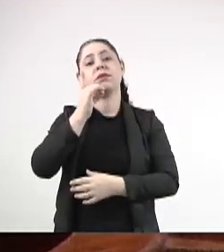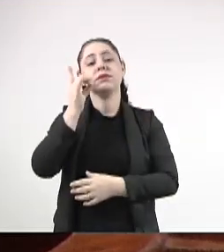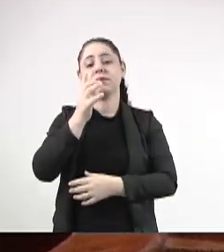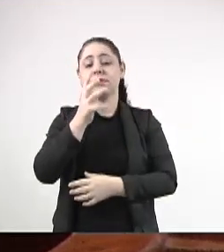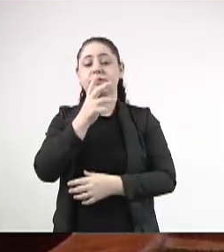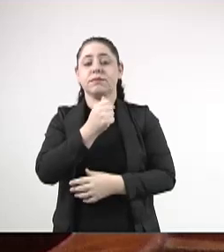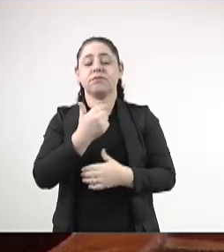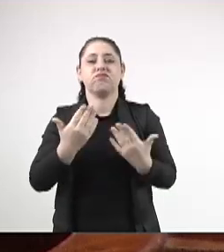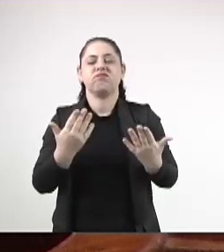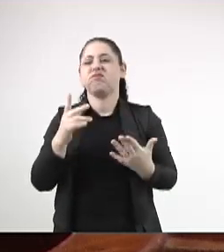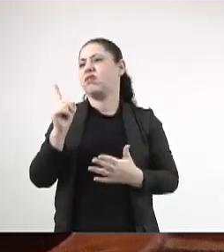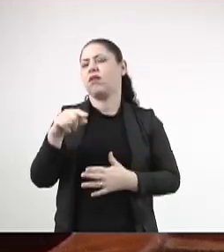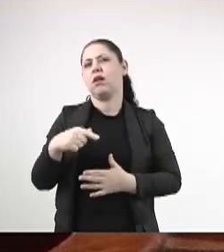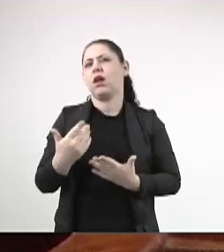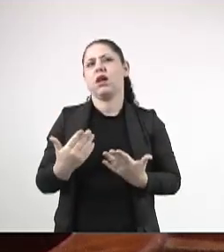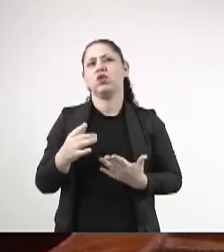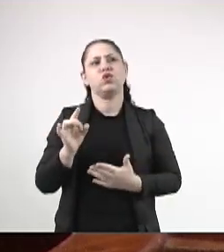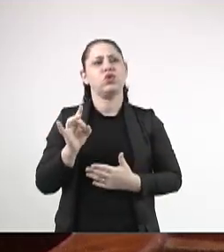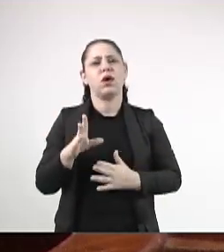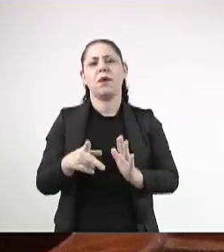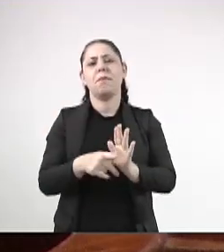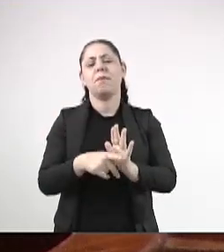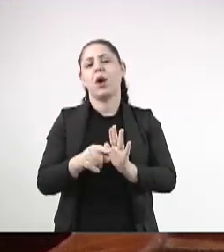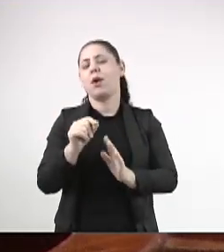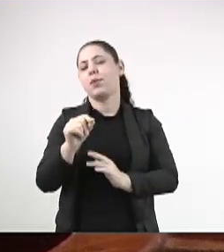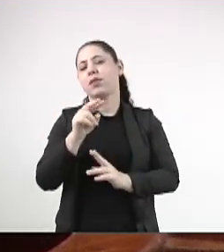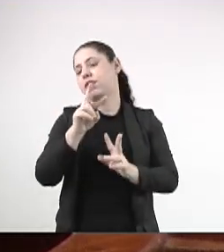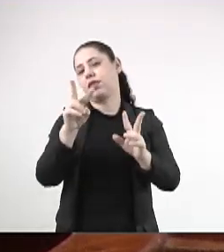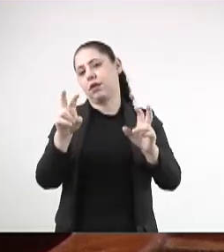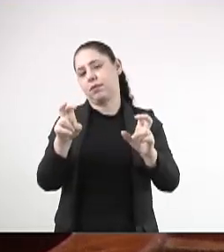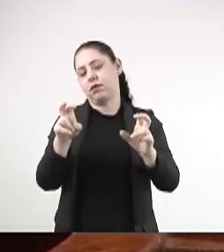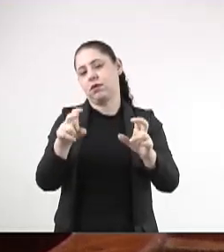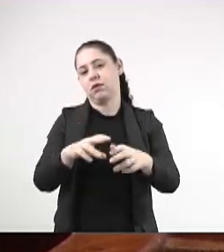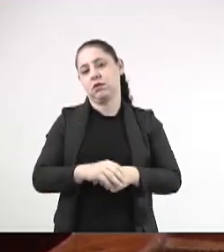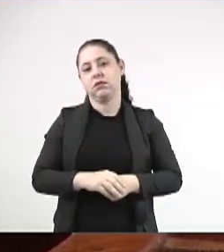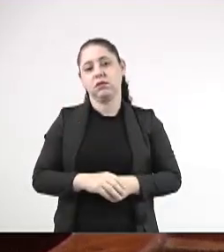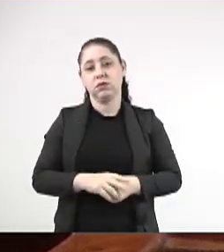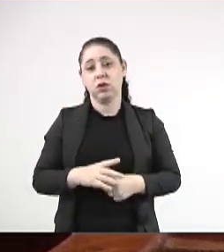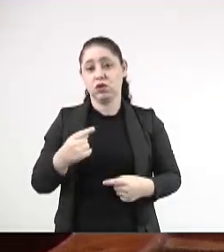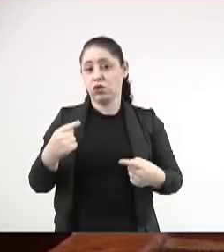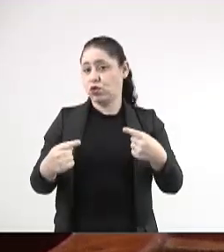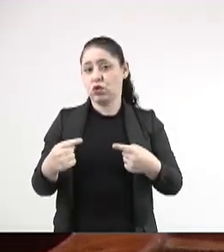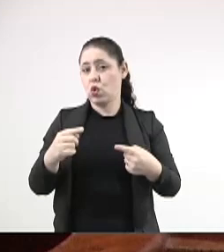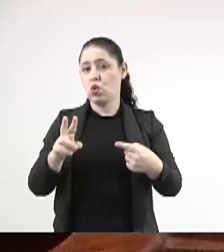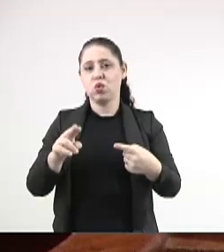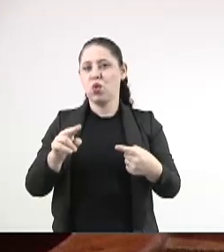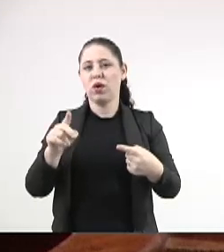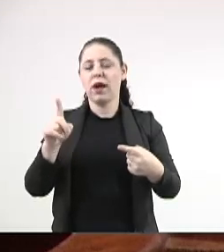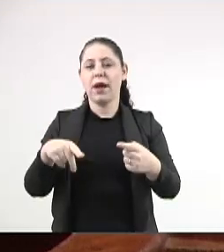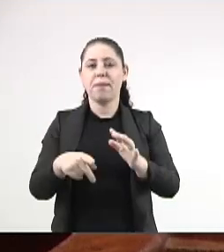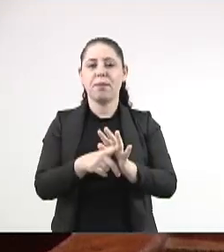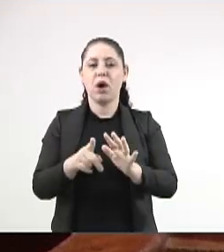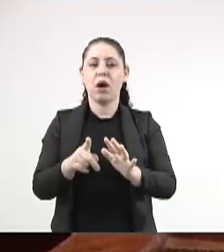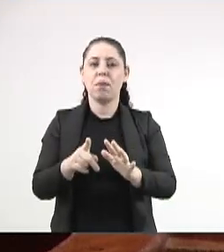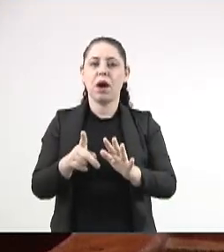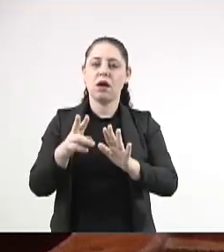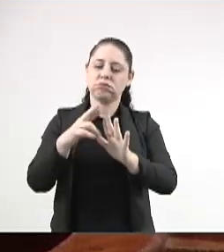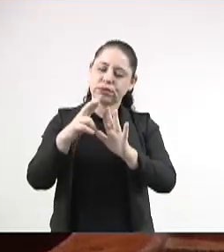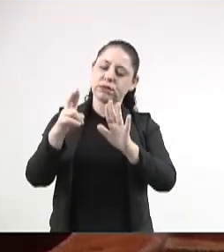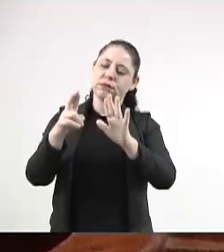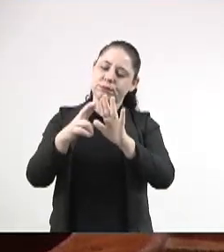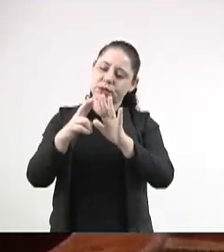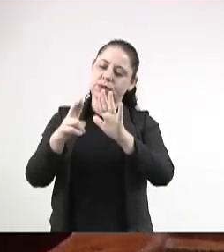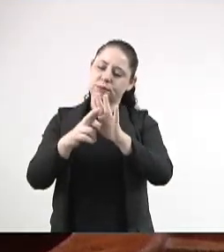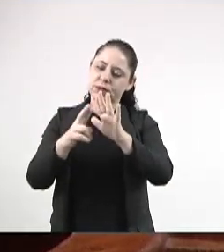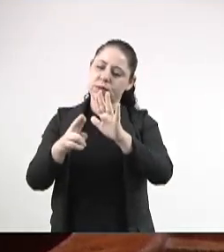Lia, não era sobre esses temas. O debate nunca foi sobre regras